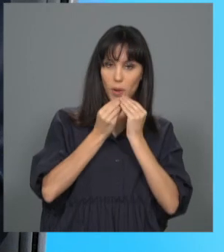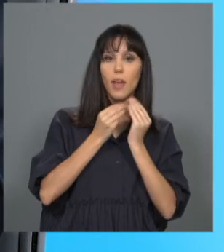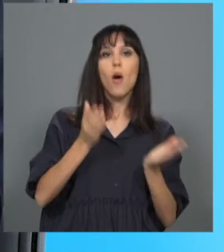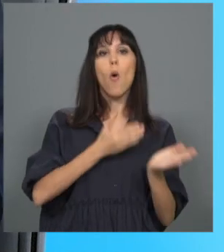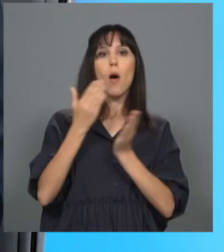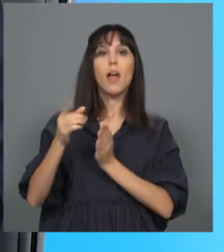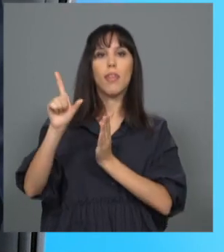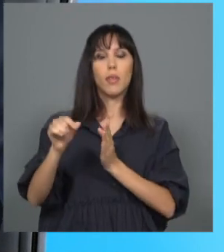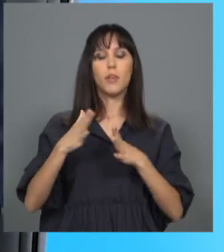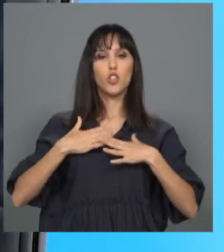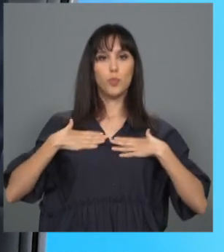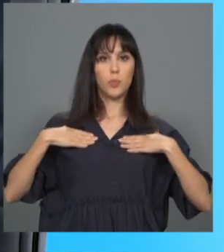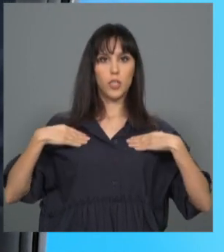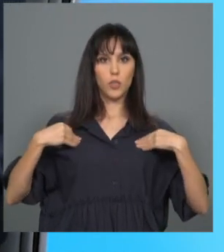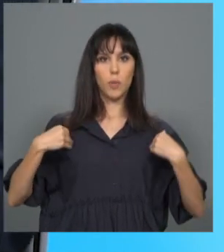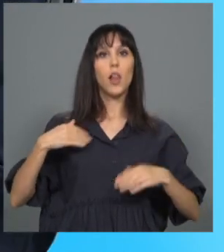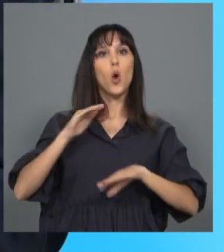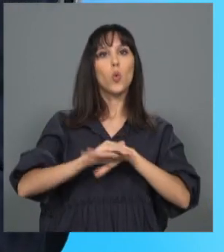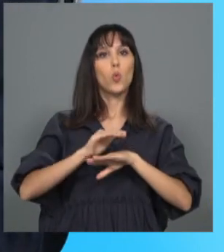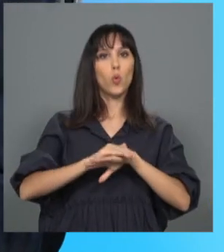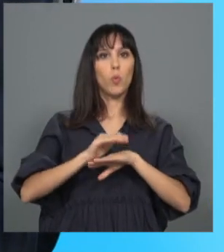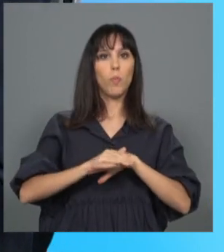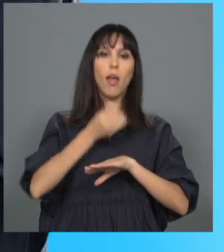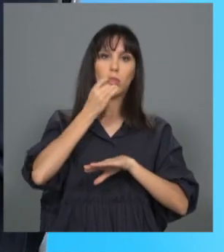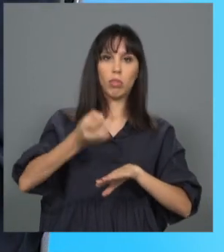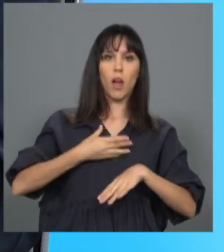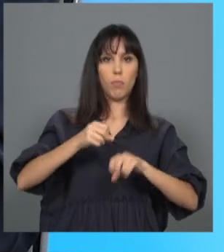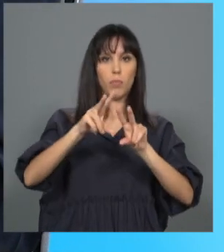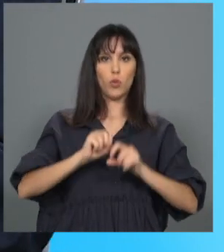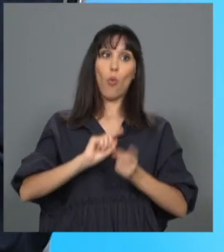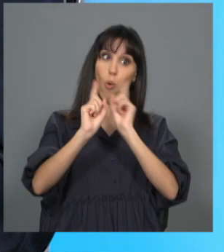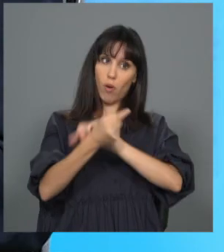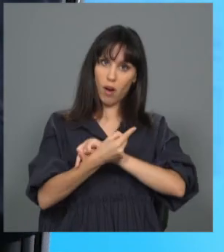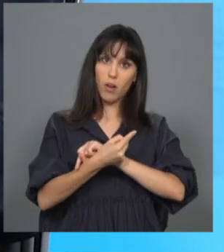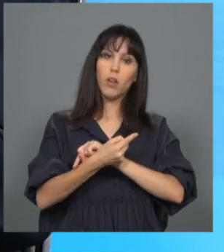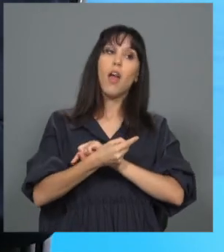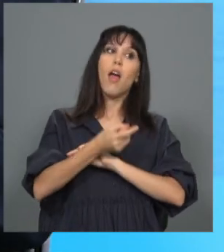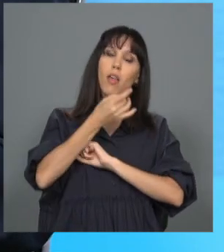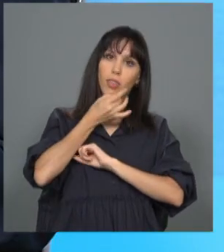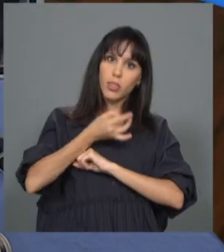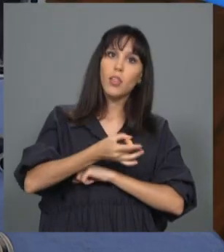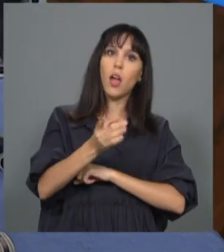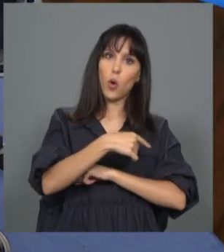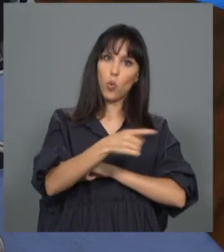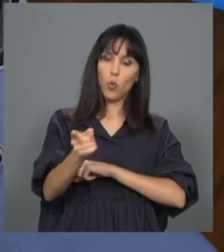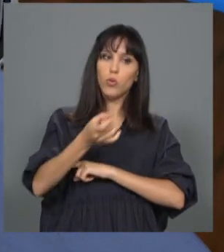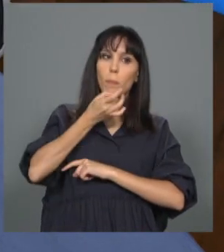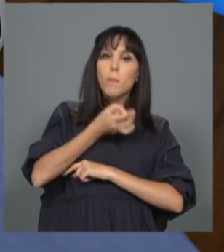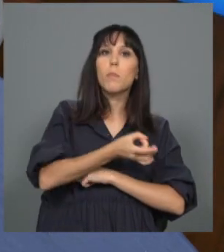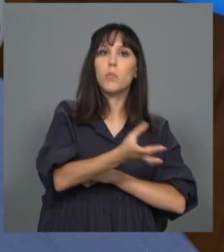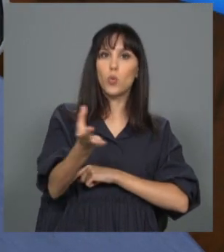espiritual. Perdoai-nos os nossos pecados, claro, como nós perdoamos. Perdoar é um gesto de